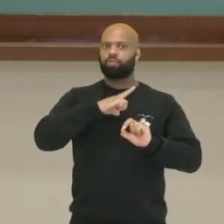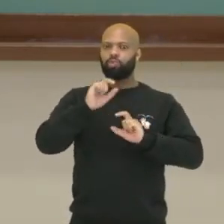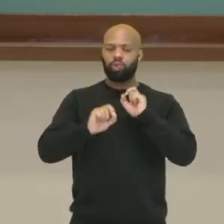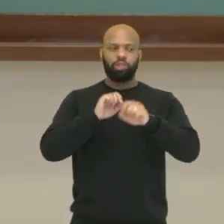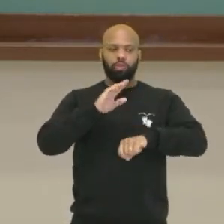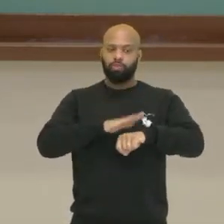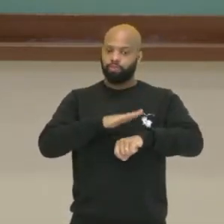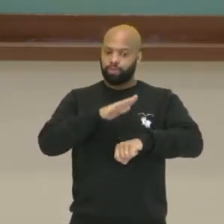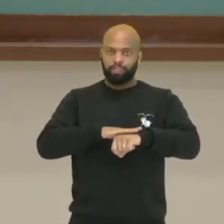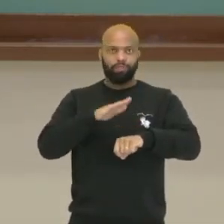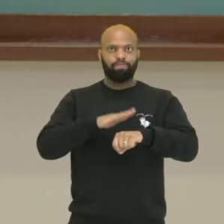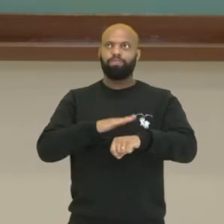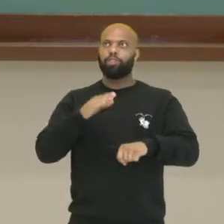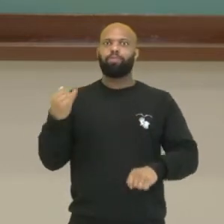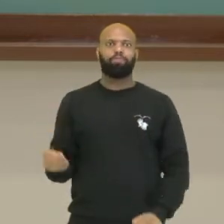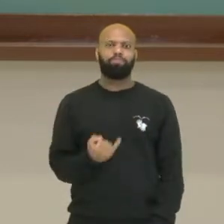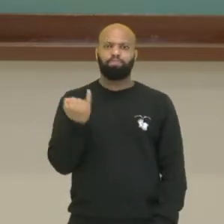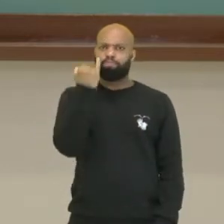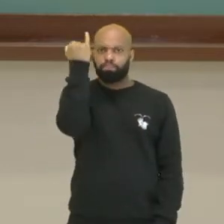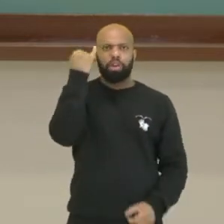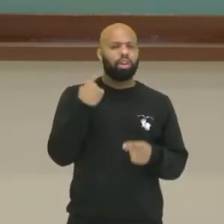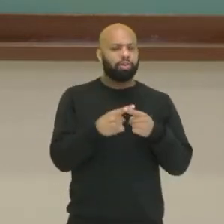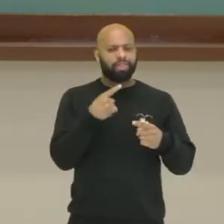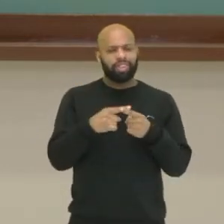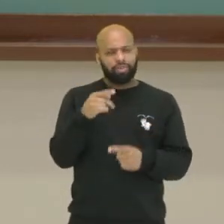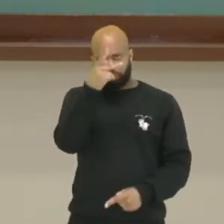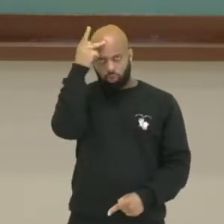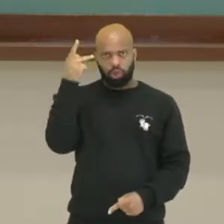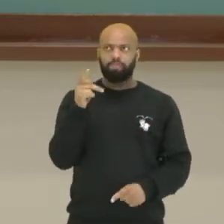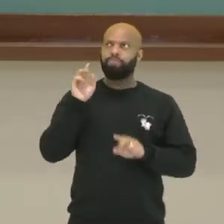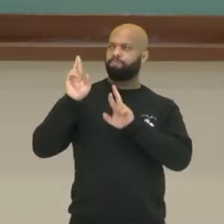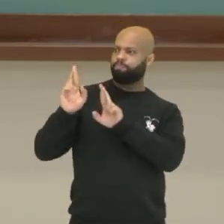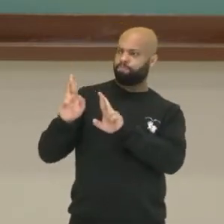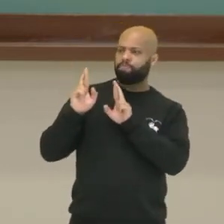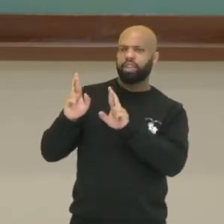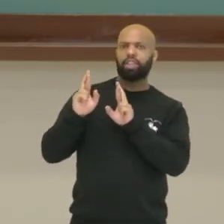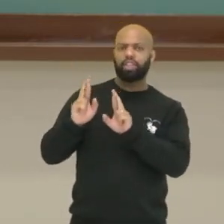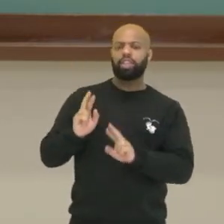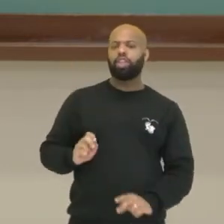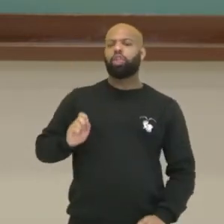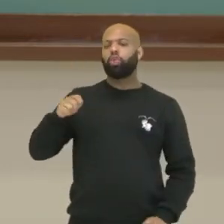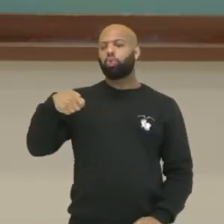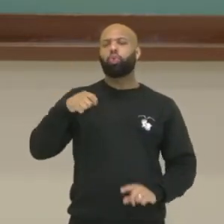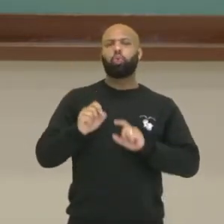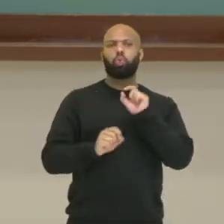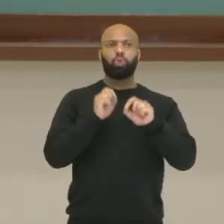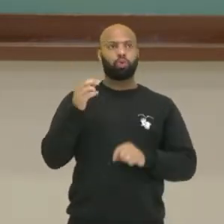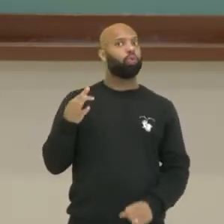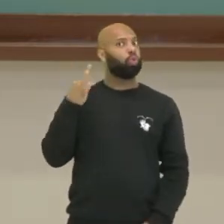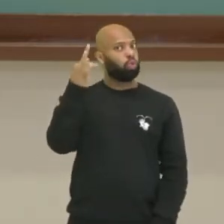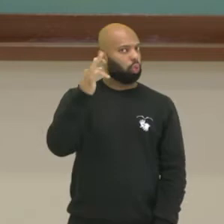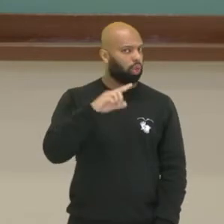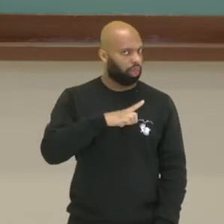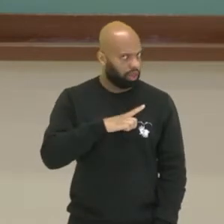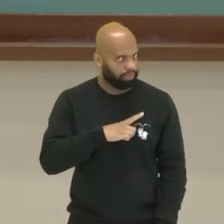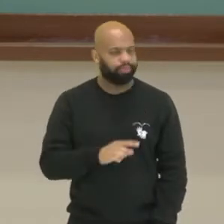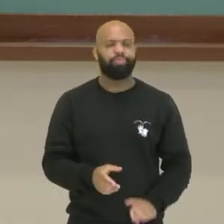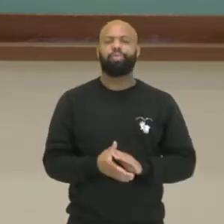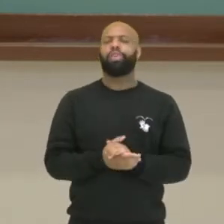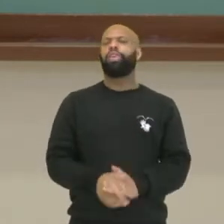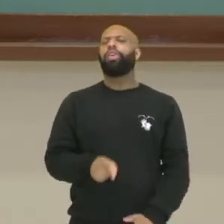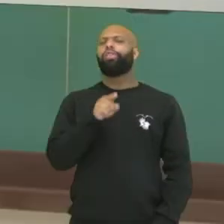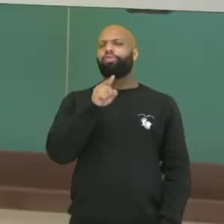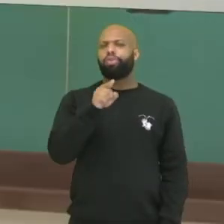naquele momento, trazendo às pessoas grandes expectativas acerca do que vinha no futuro. Você